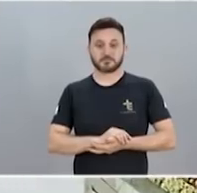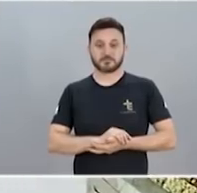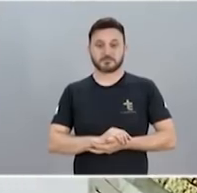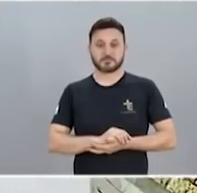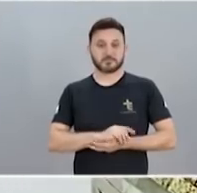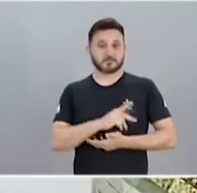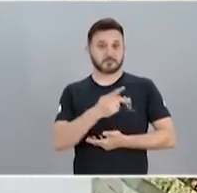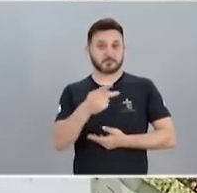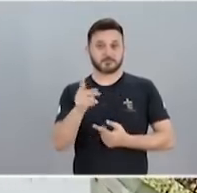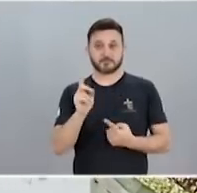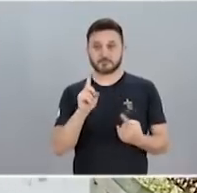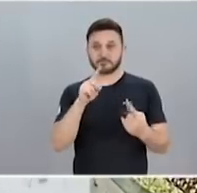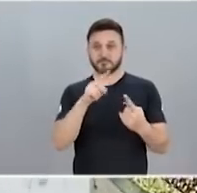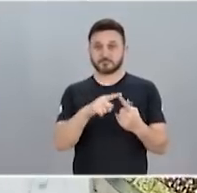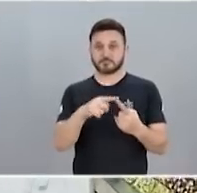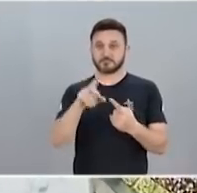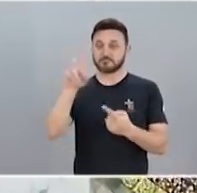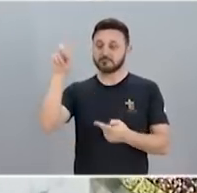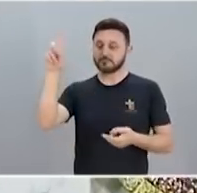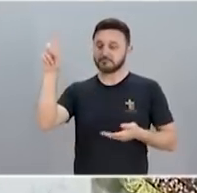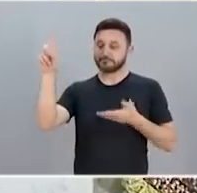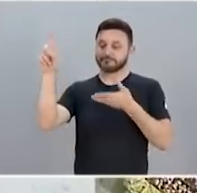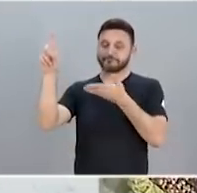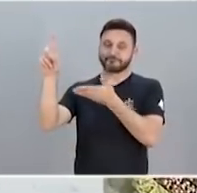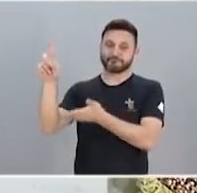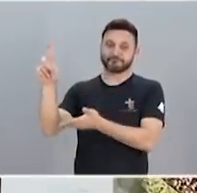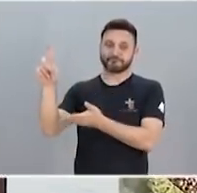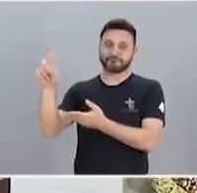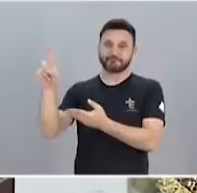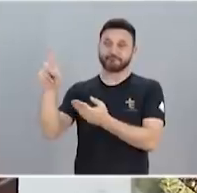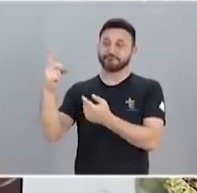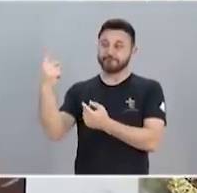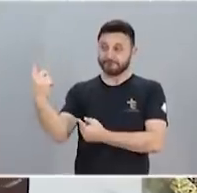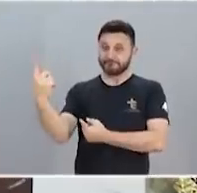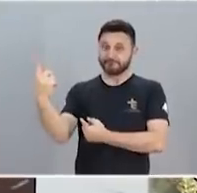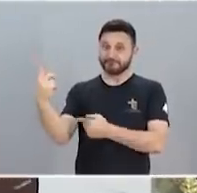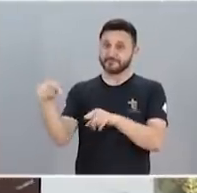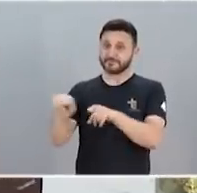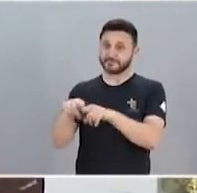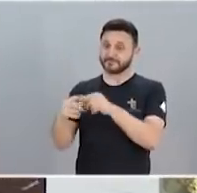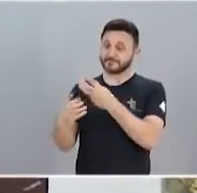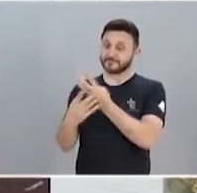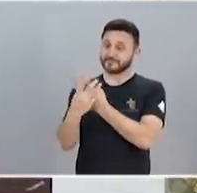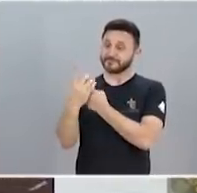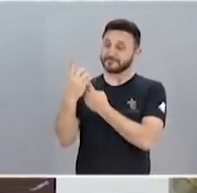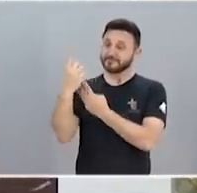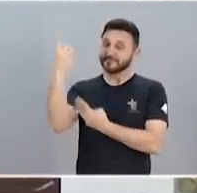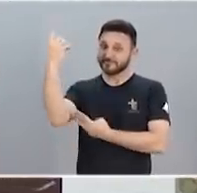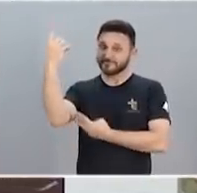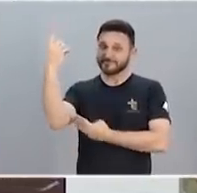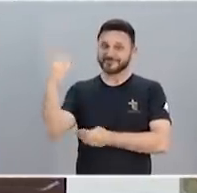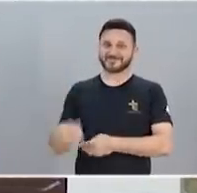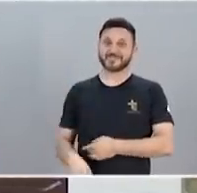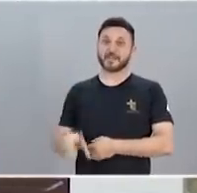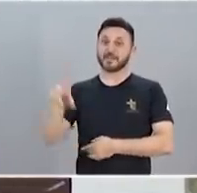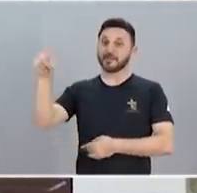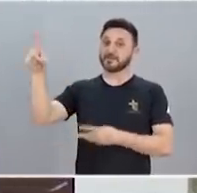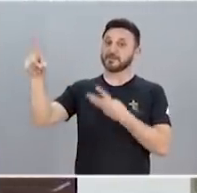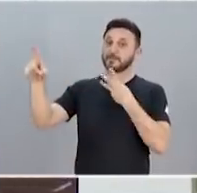Sua intenção na presença de Deus, uno e trino. Deus Pai, que